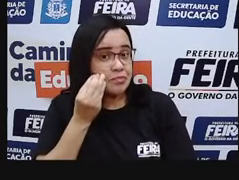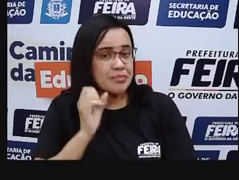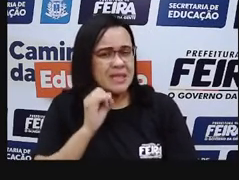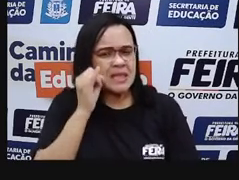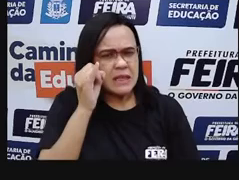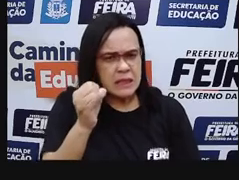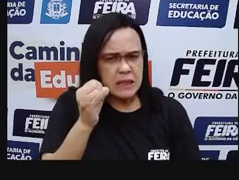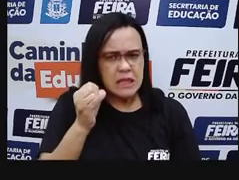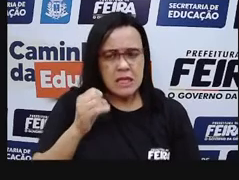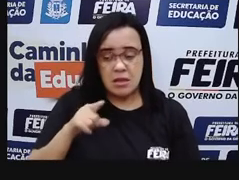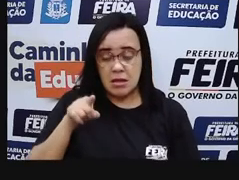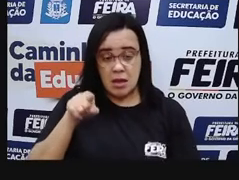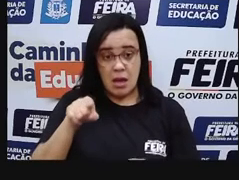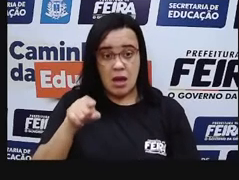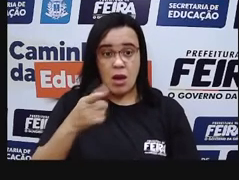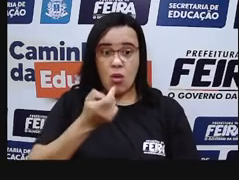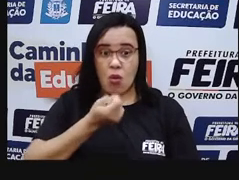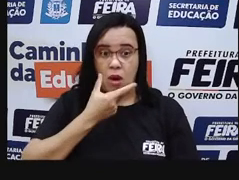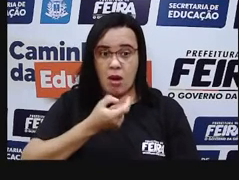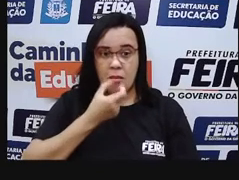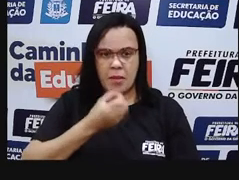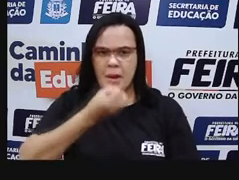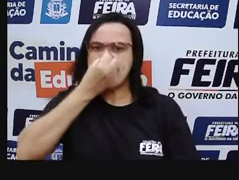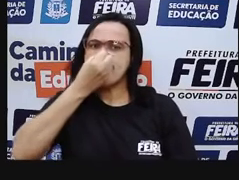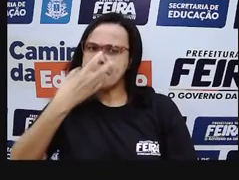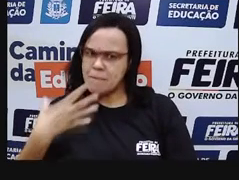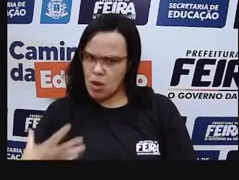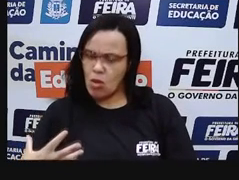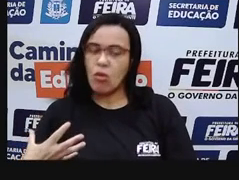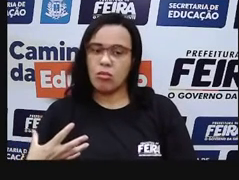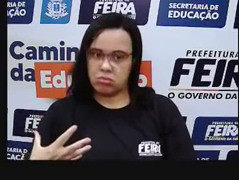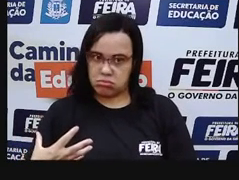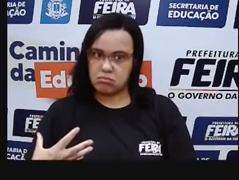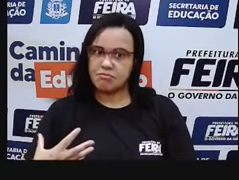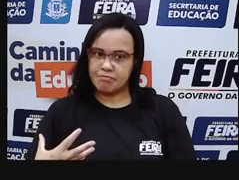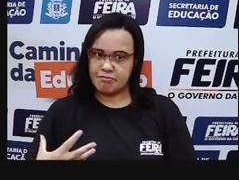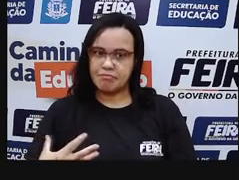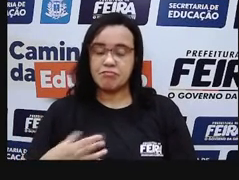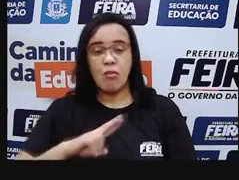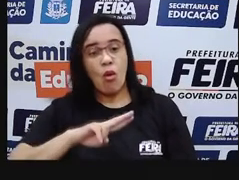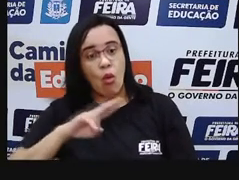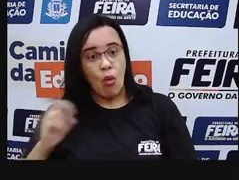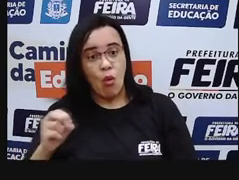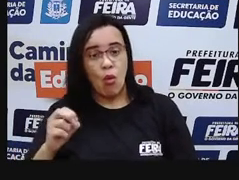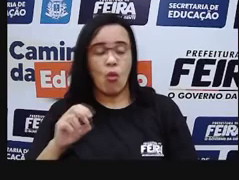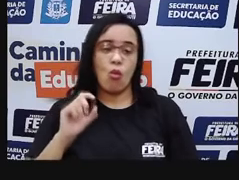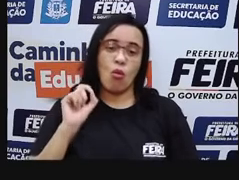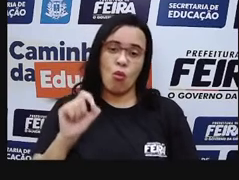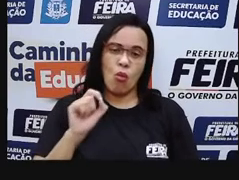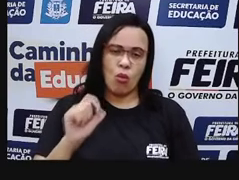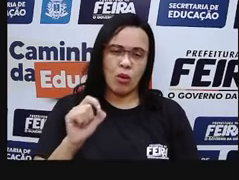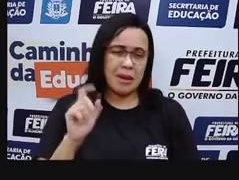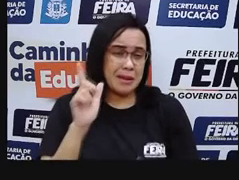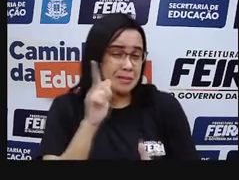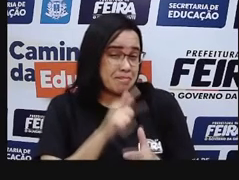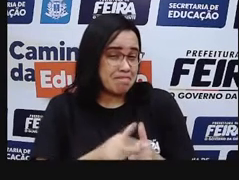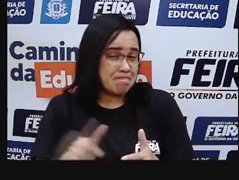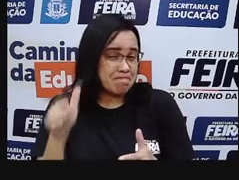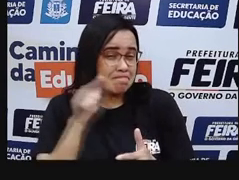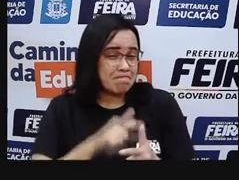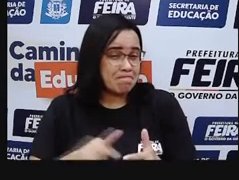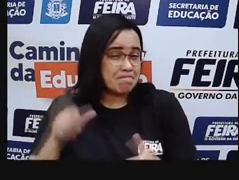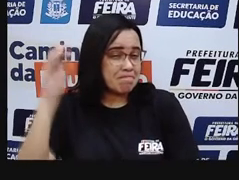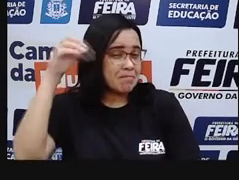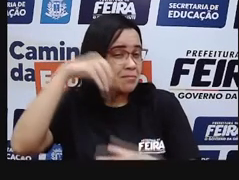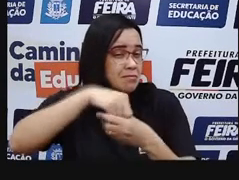ela é tóxicas que essa substância ela tem alguma algum compromisso a nossa